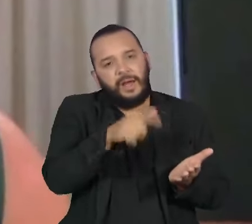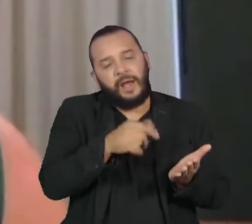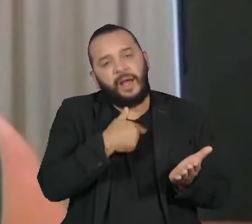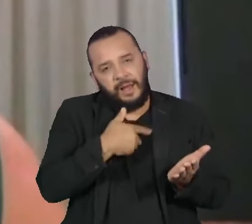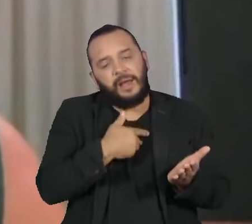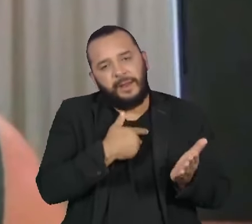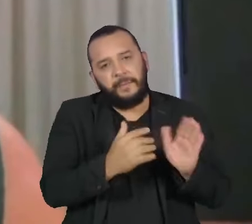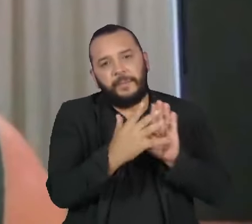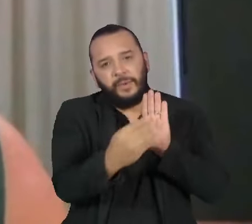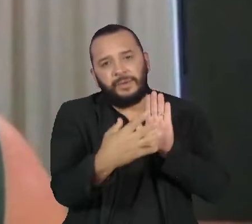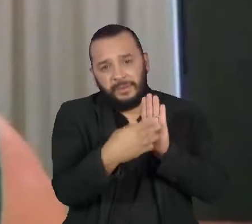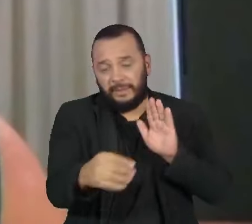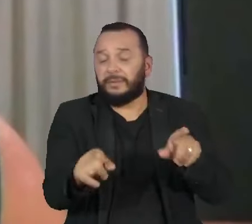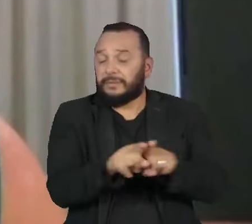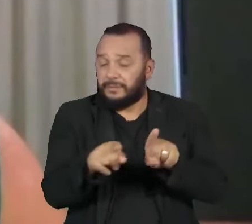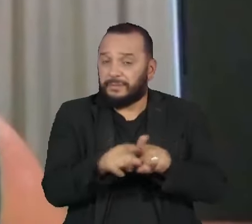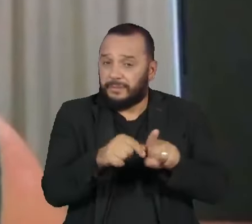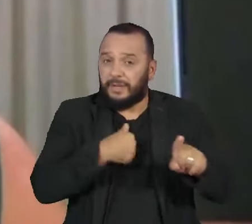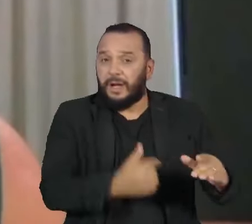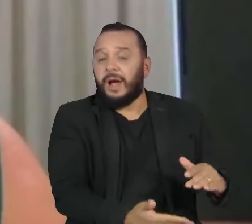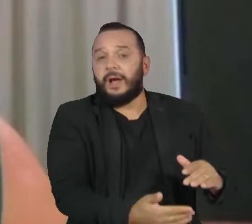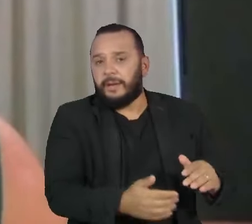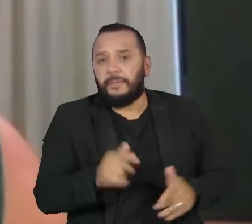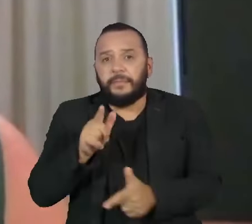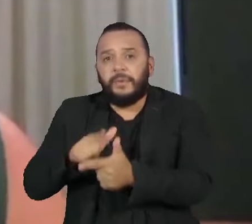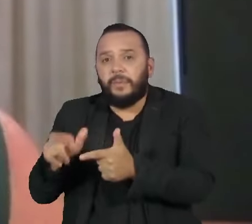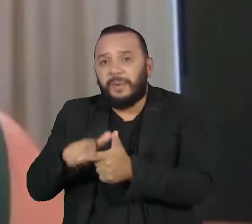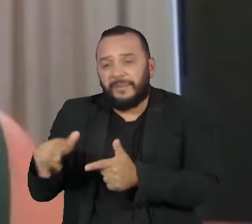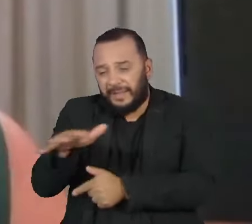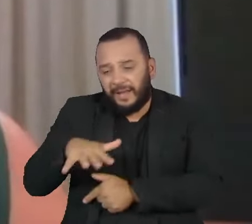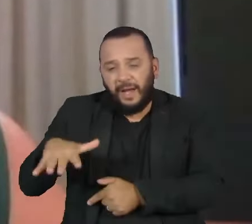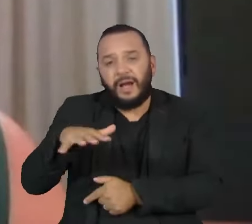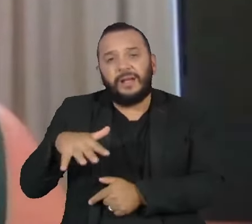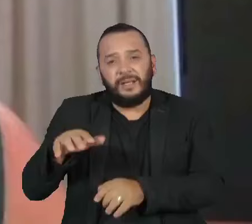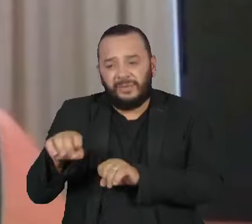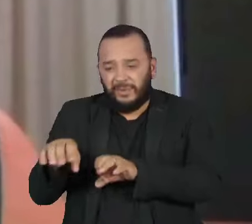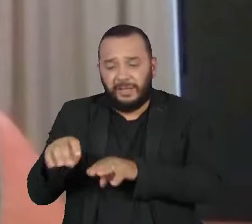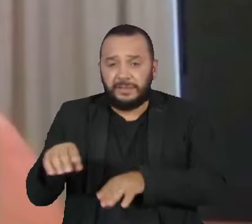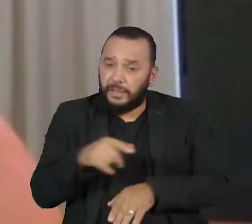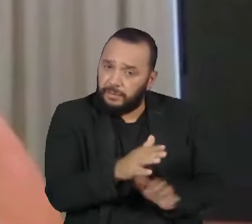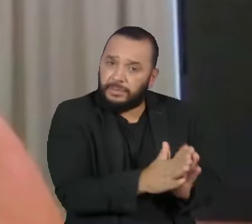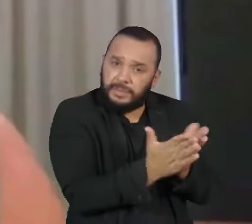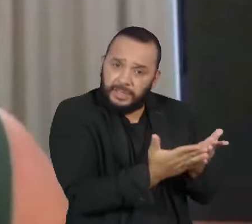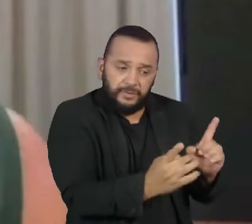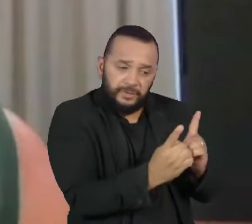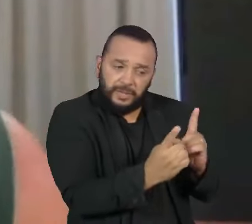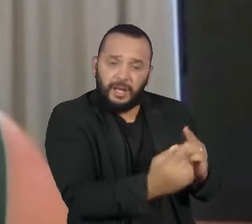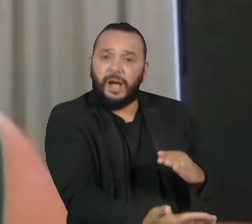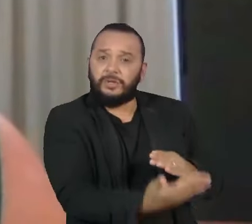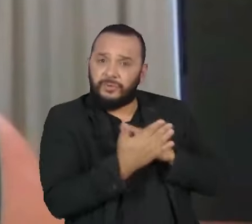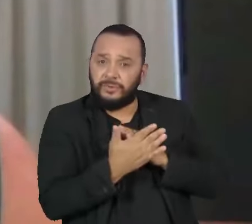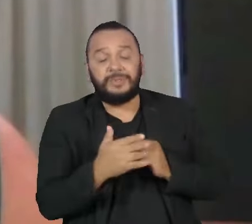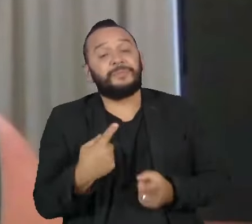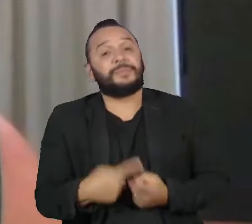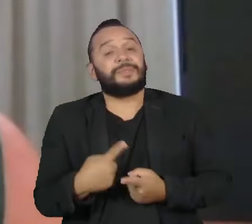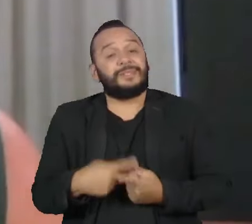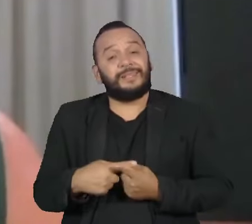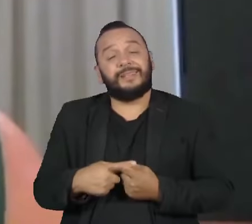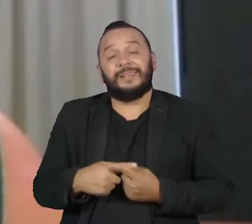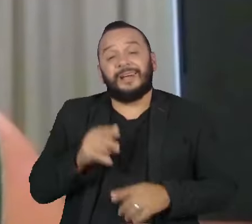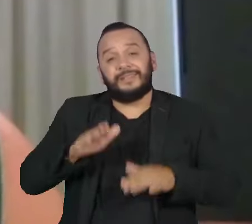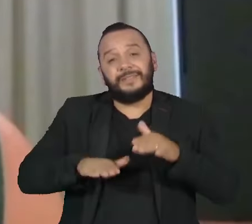a resolver alguns gaps que nós temos na educação. A gente sabe que ainda a formação do professor, a formação inicial, ela